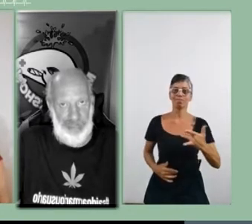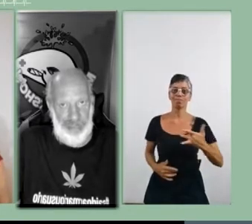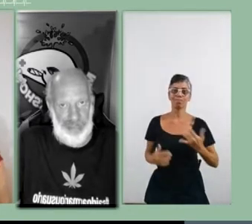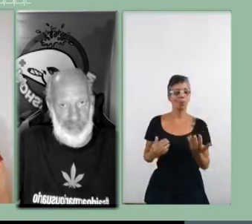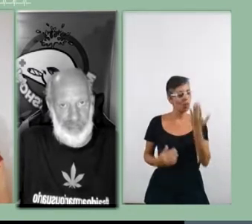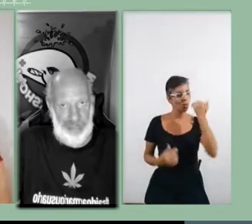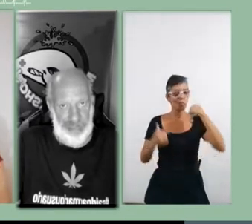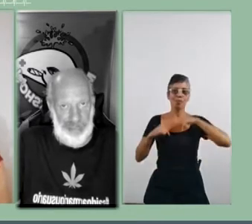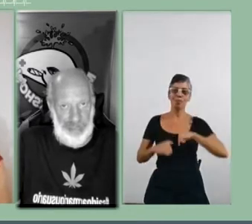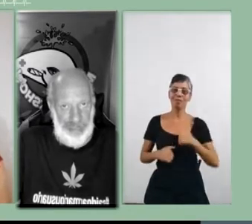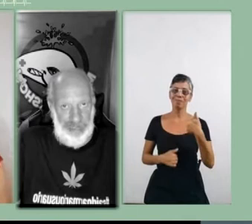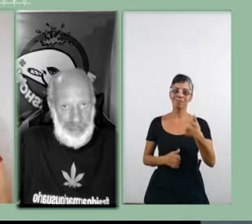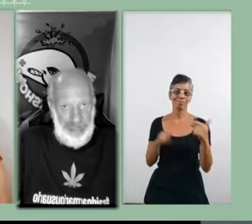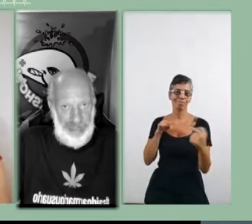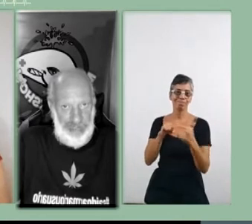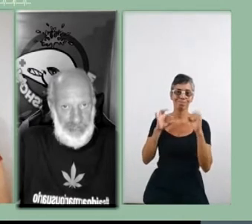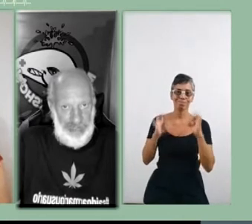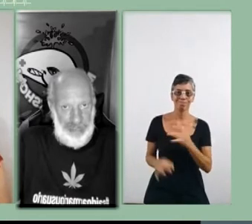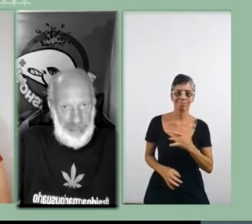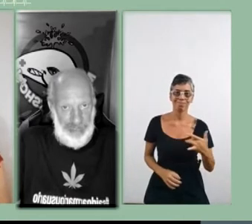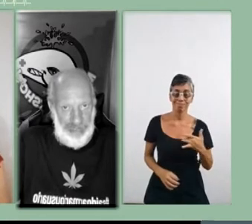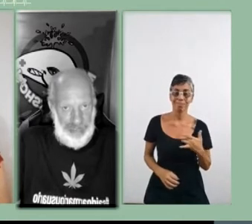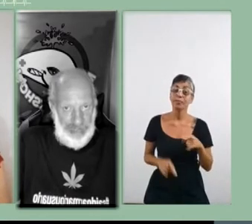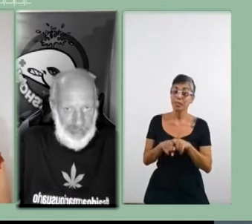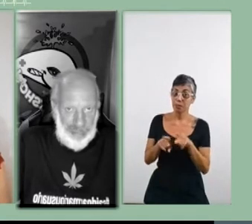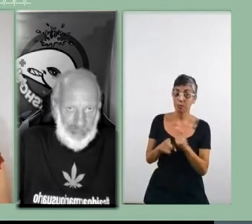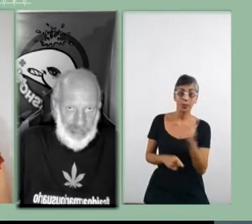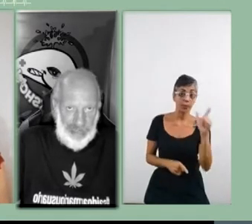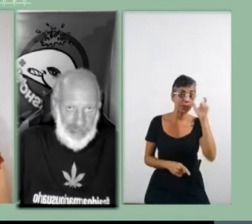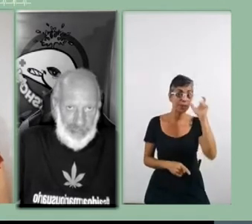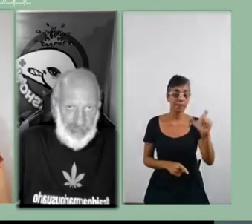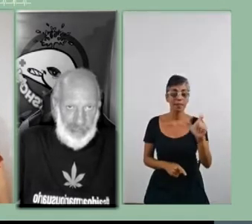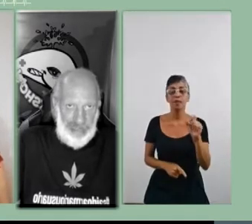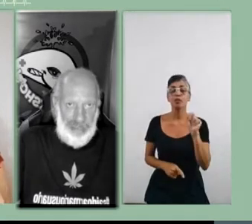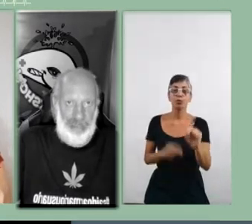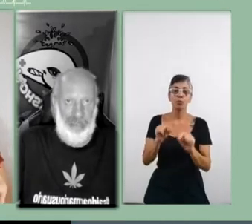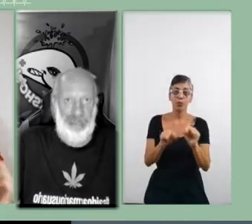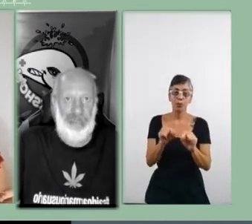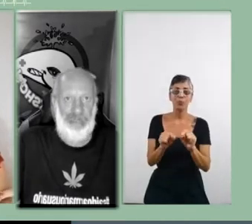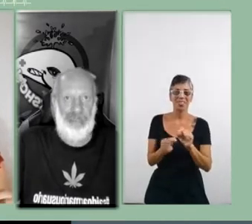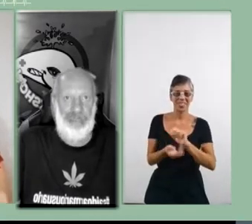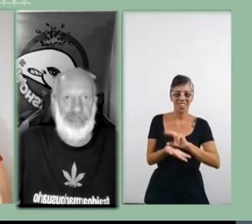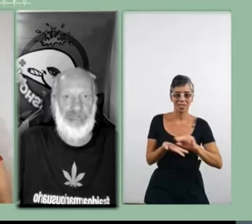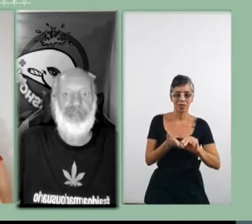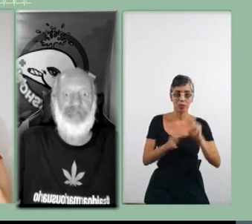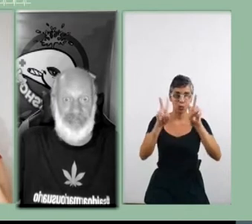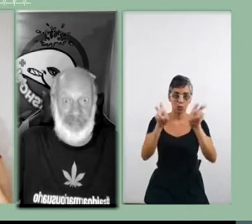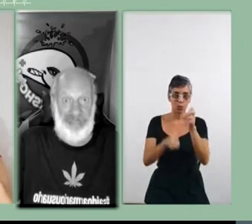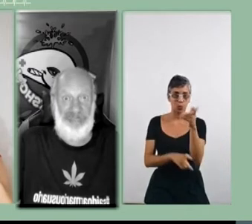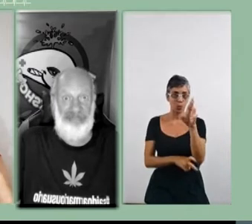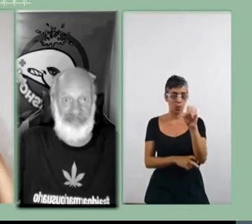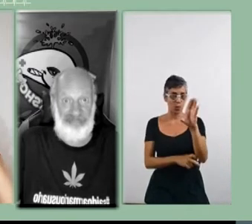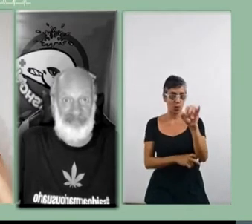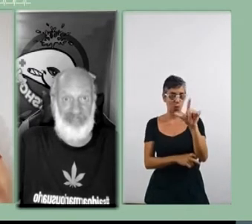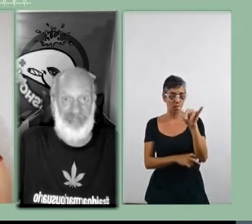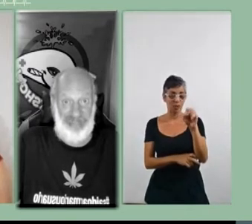gente está se E uma alimentando. coisa, interessante também é que eu estava lendo alguns artigos sobre brotos e germinados. E existe já brotos e